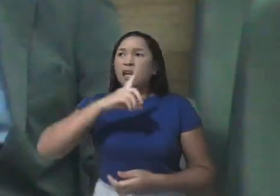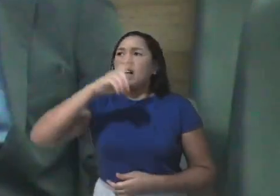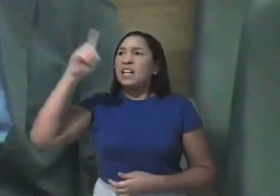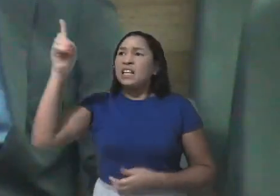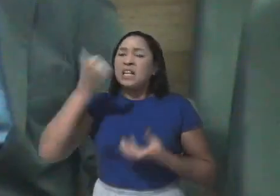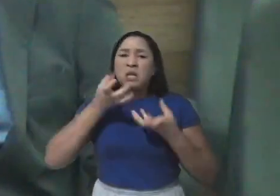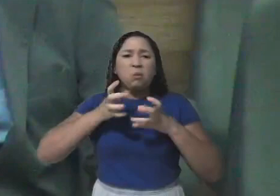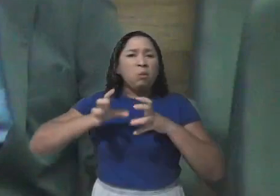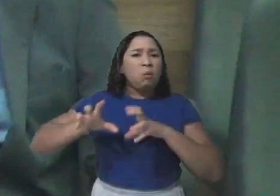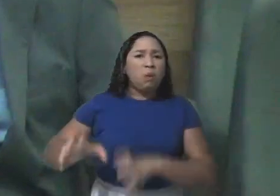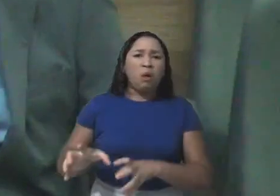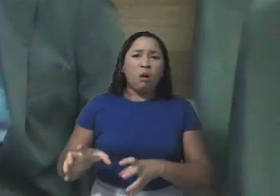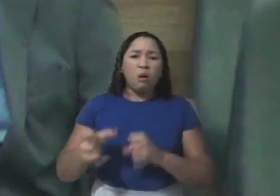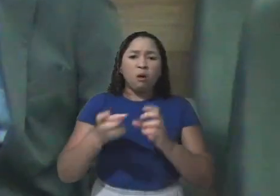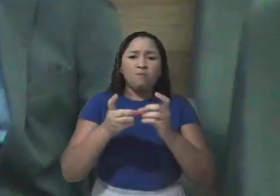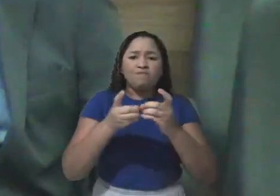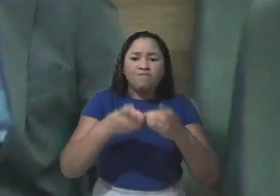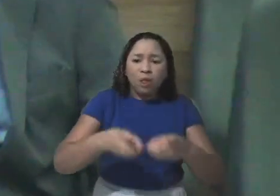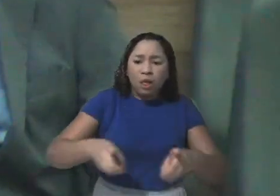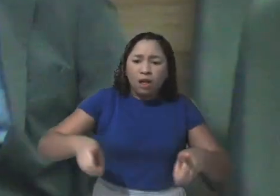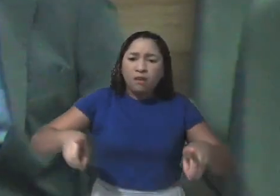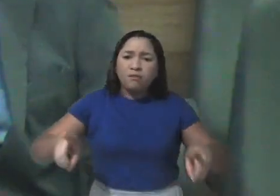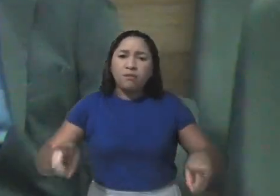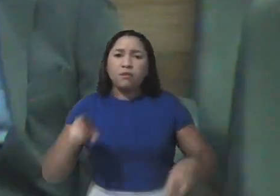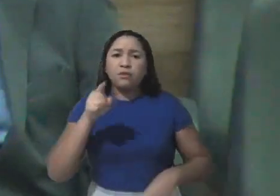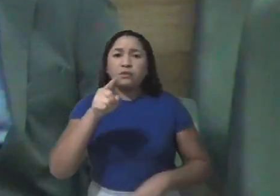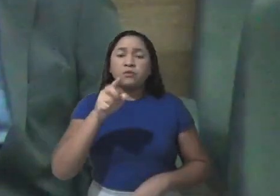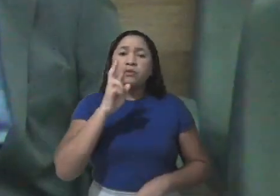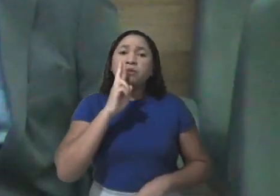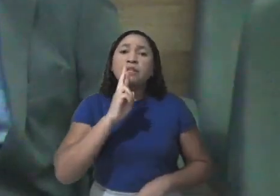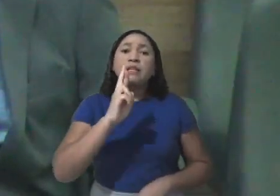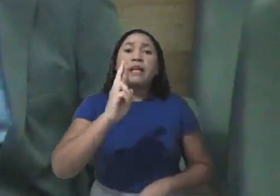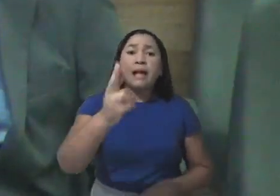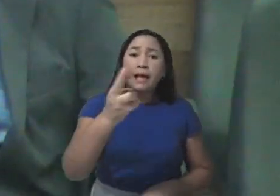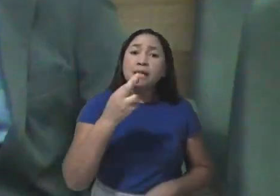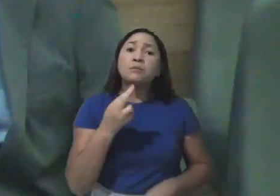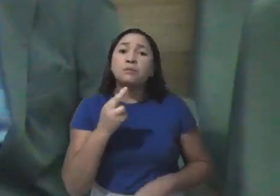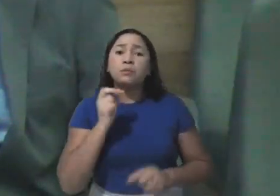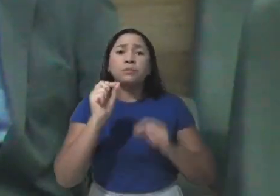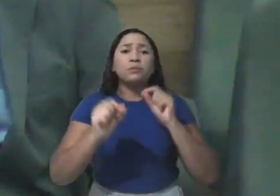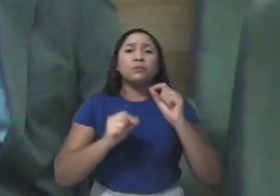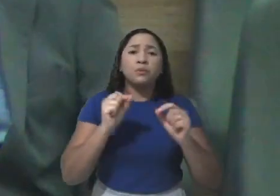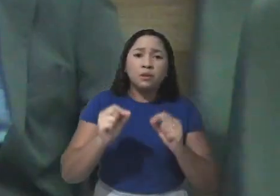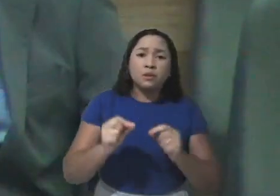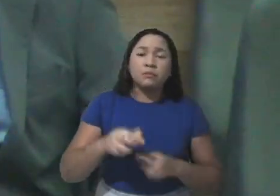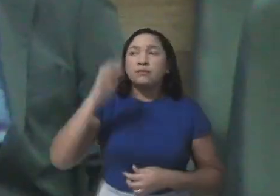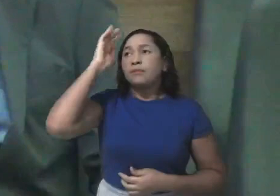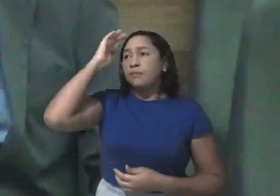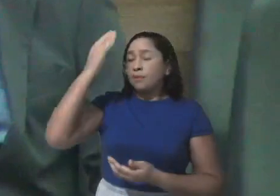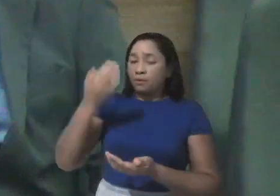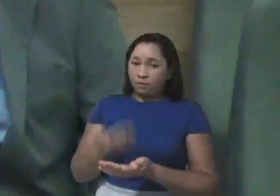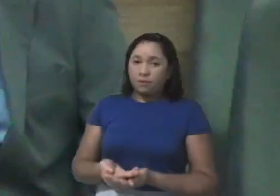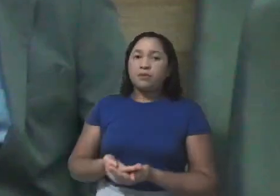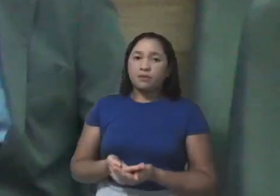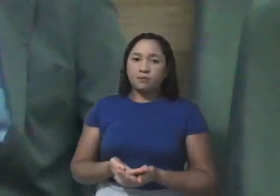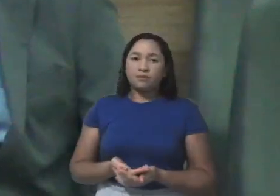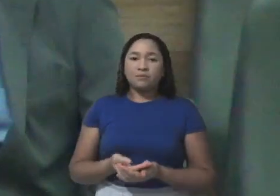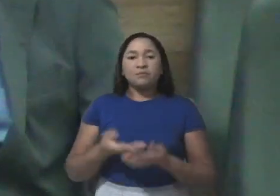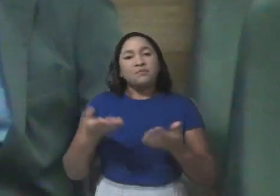Isso é o credo. Quando você professa que crê na doutrina da Bíblia, você